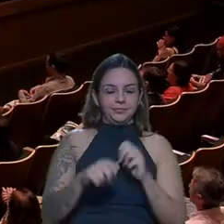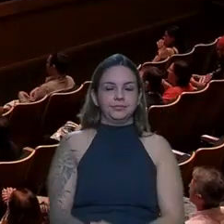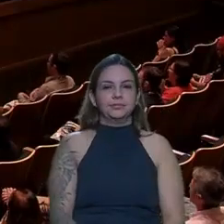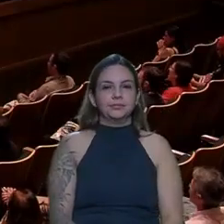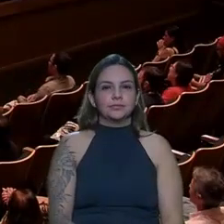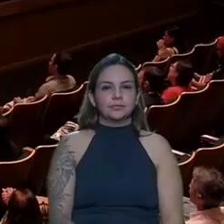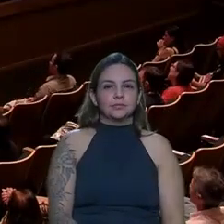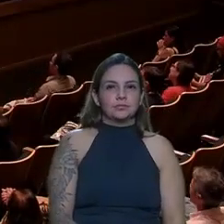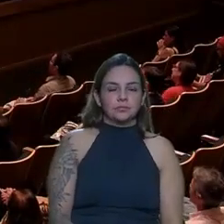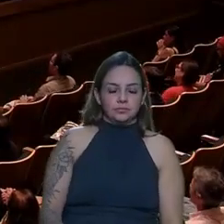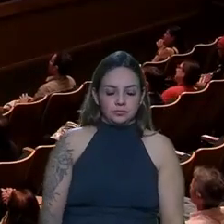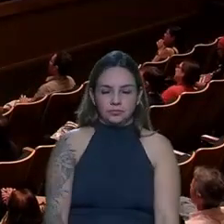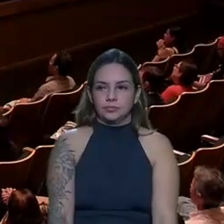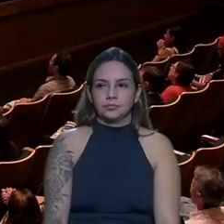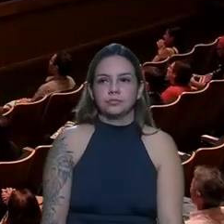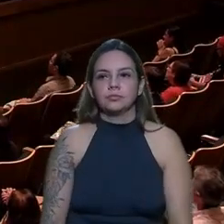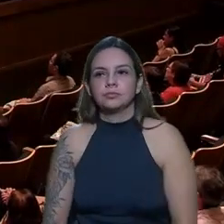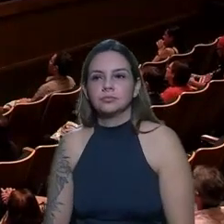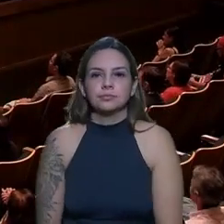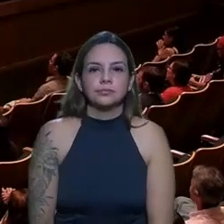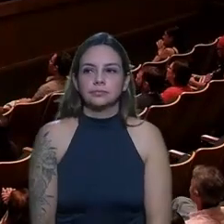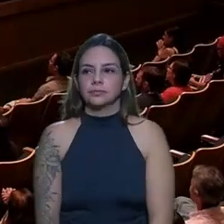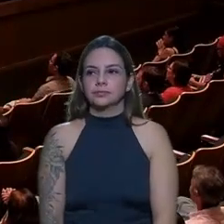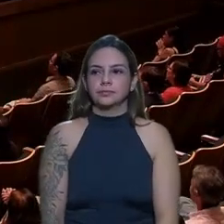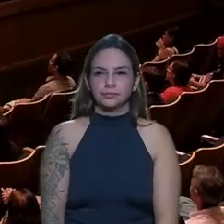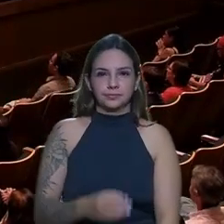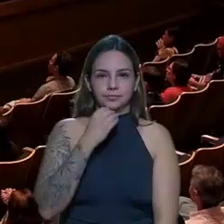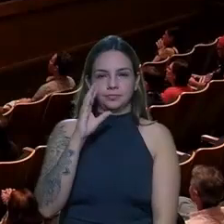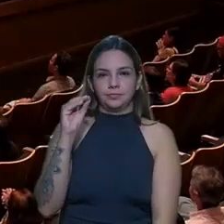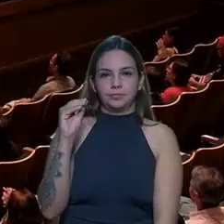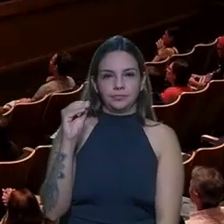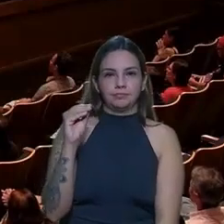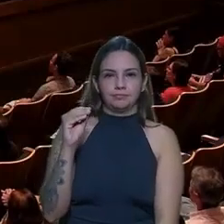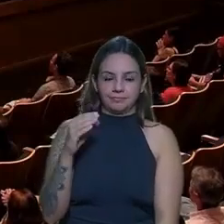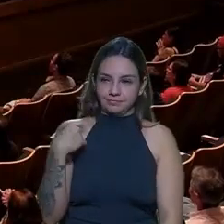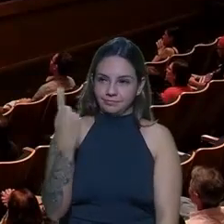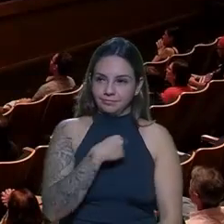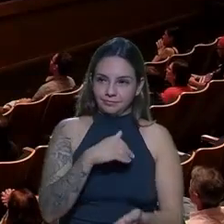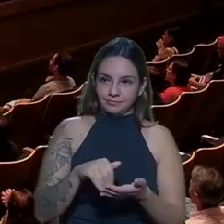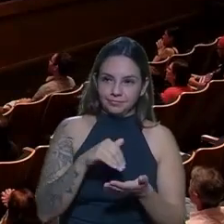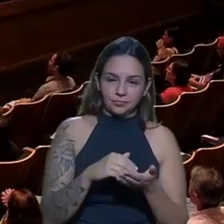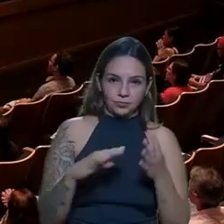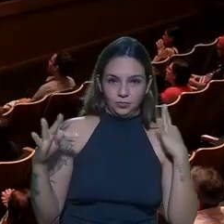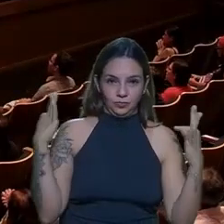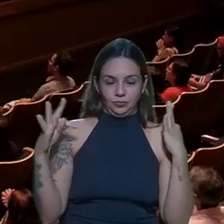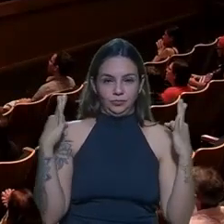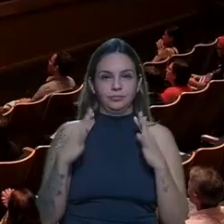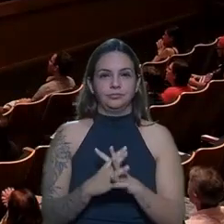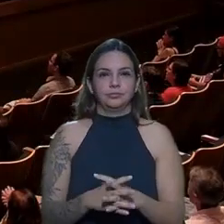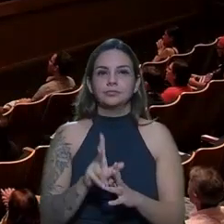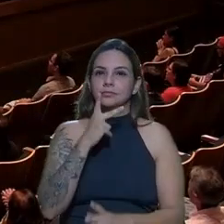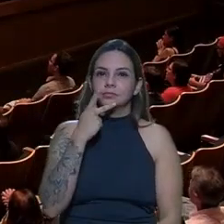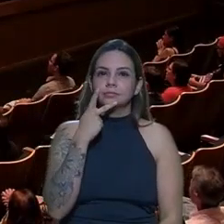Araxá. Muito bem, boa noite a todos, a todas. Destacar aqui a presença da Alda Sandra, nossa secretária de Turismo,